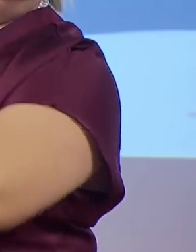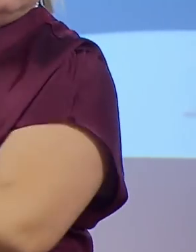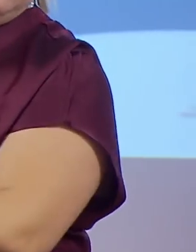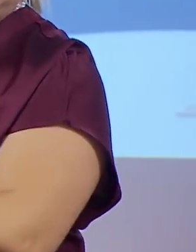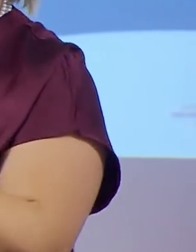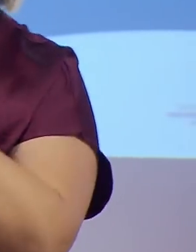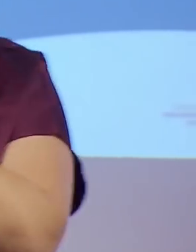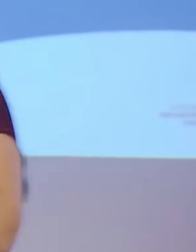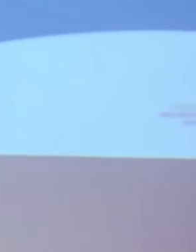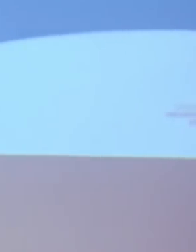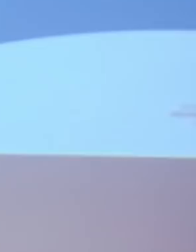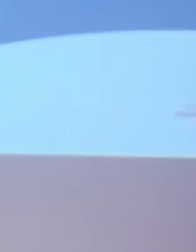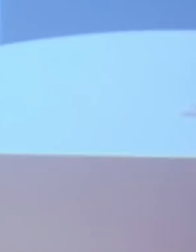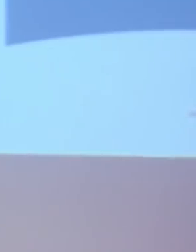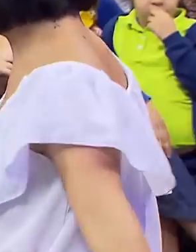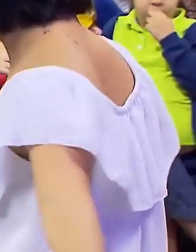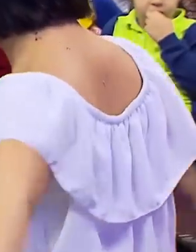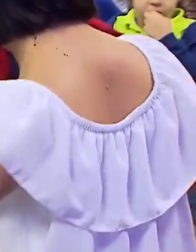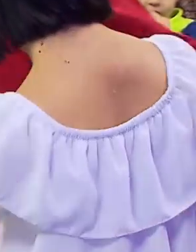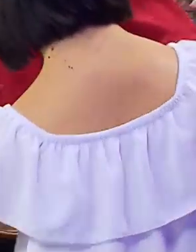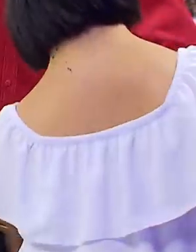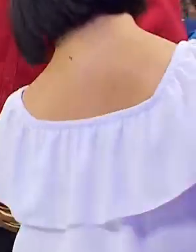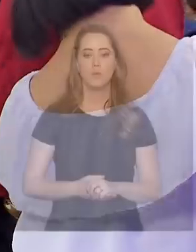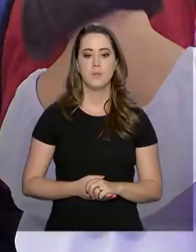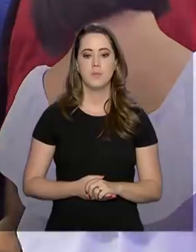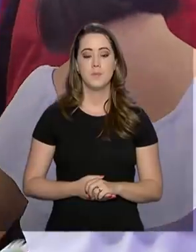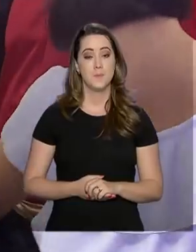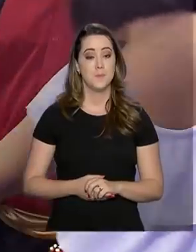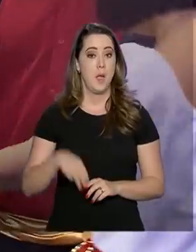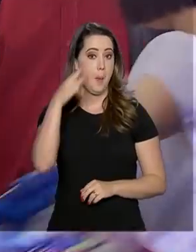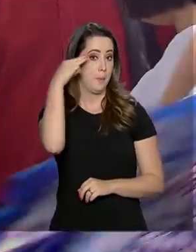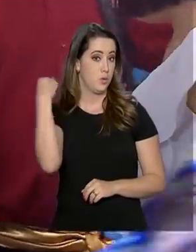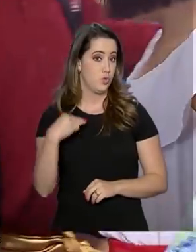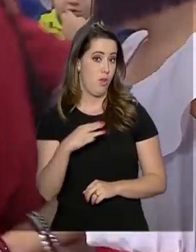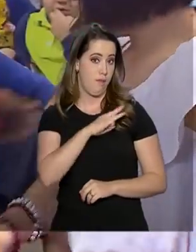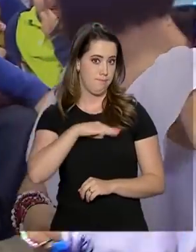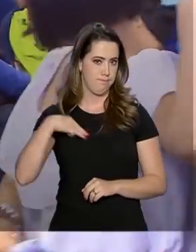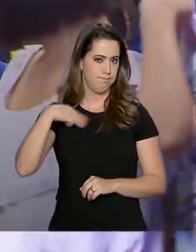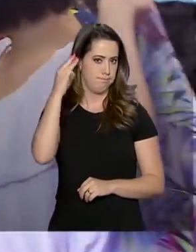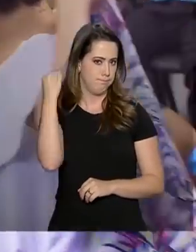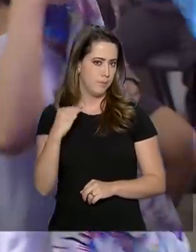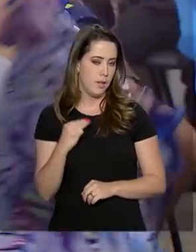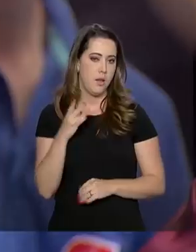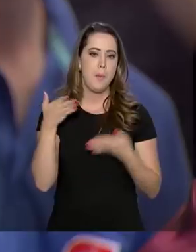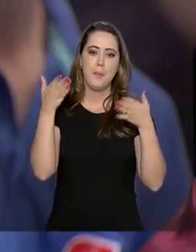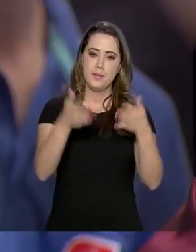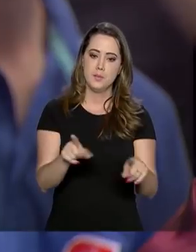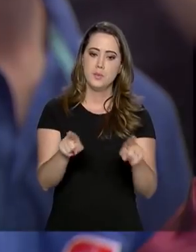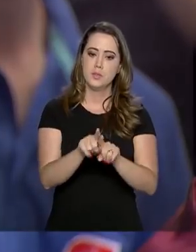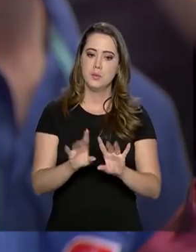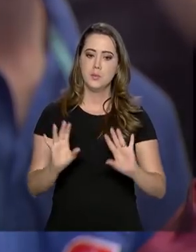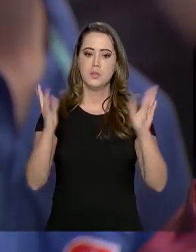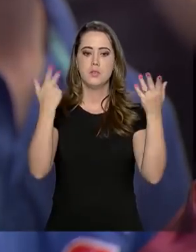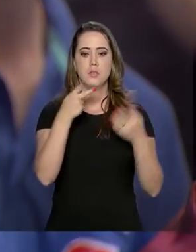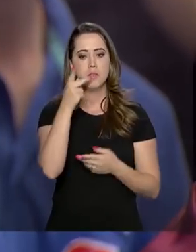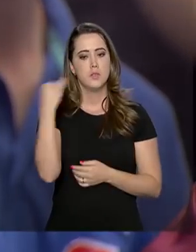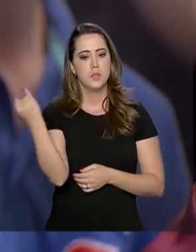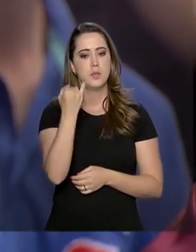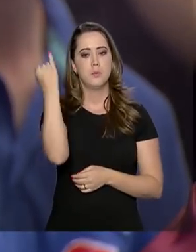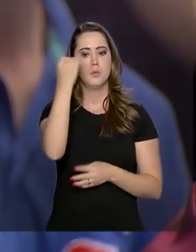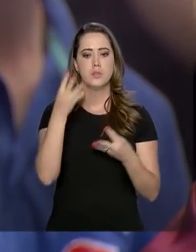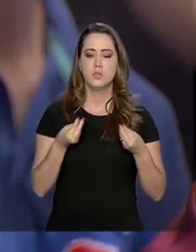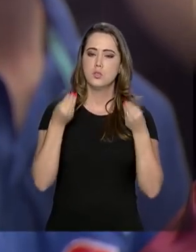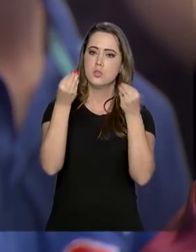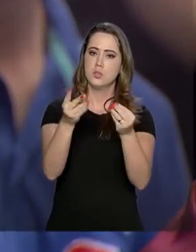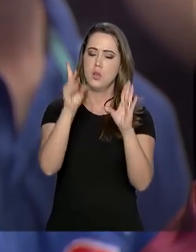Depois nós olhamos para as deficiências. A primeira-dama, Michele Bolsonaro, participou do evento e destacou que é preciso garantir